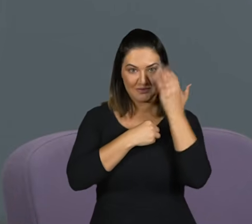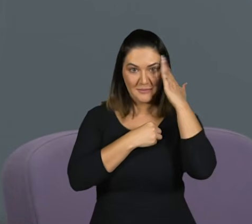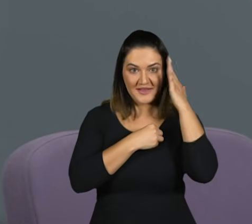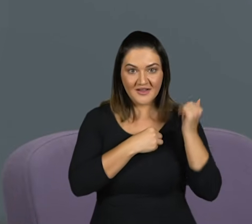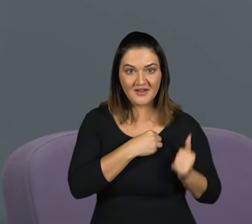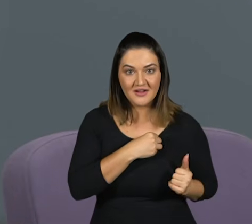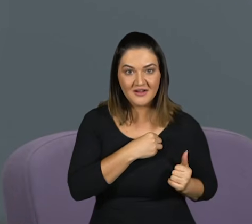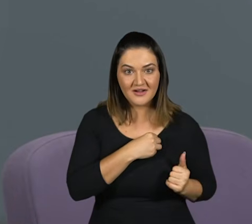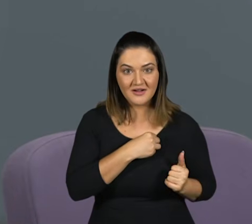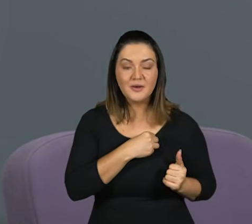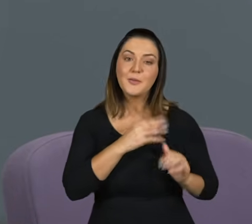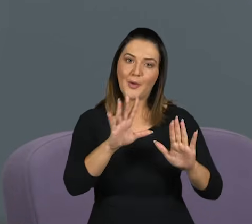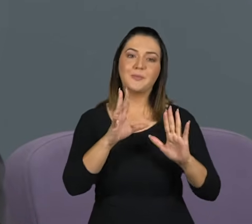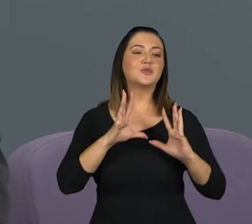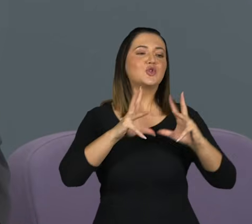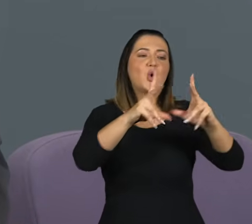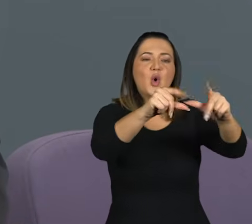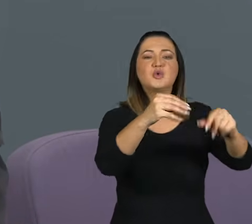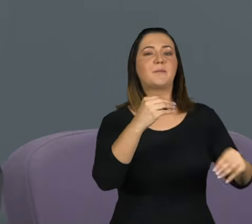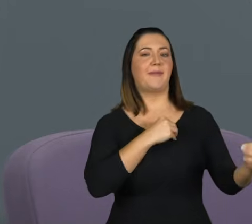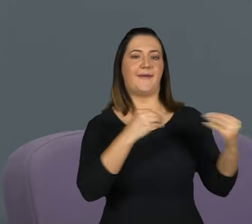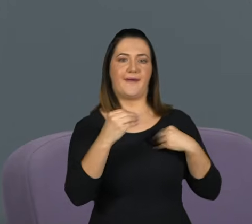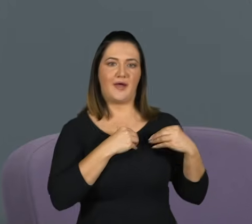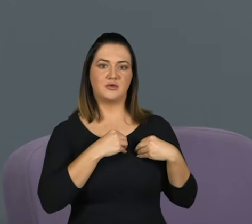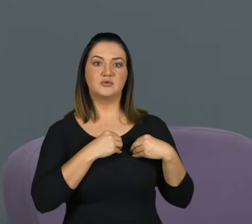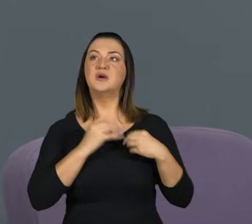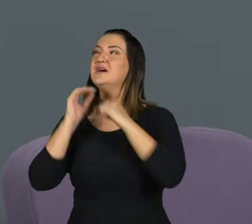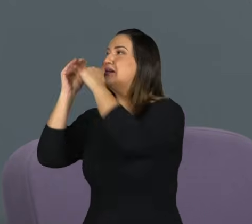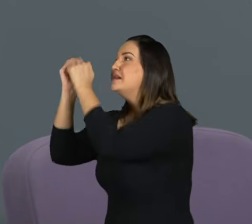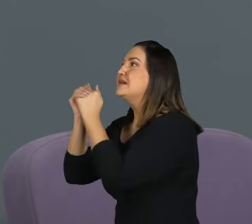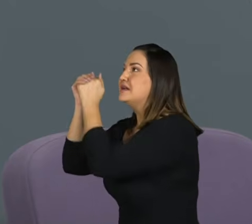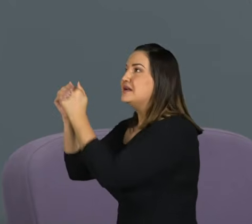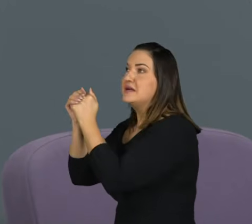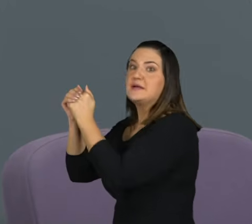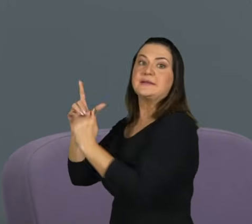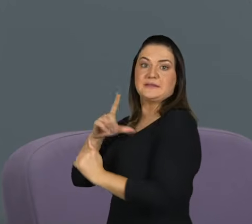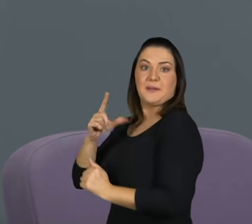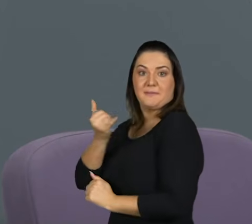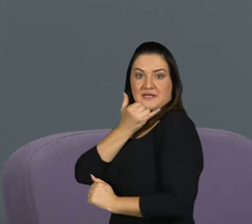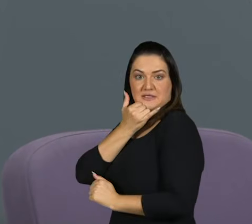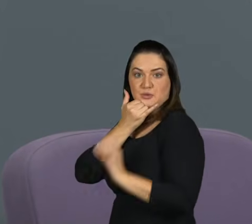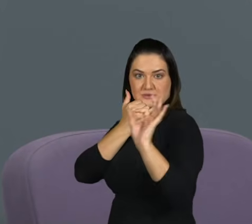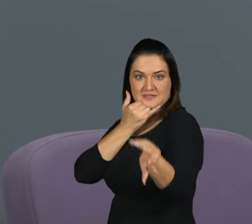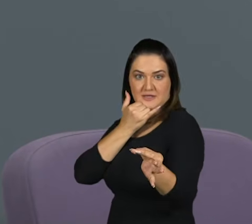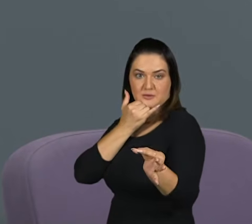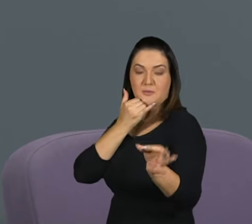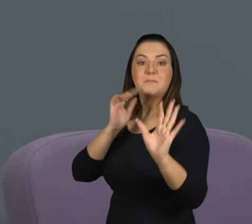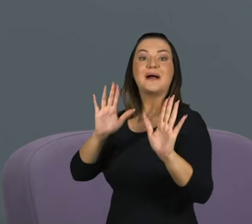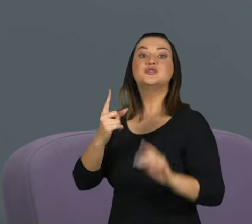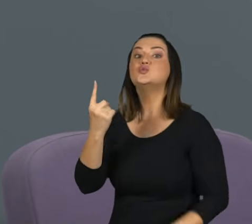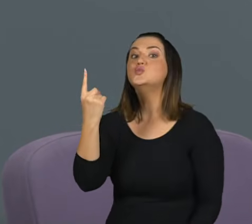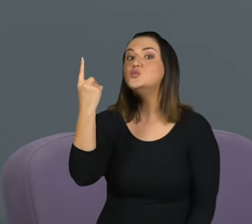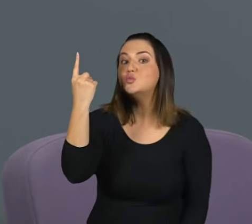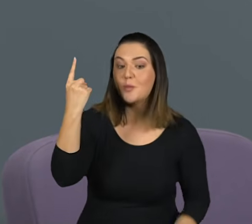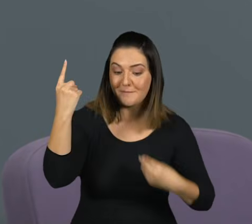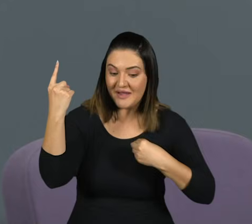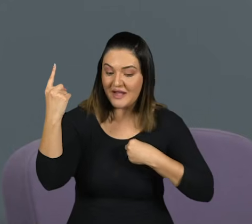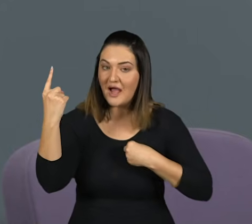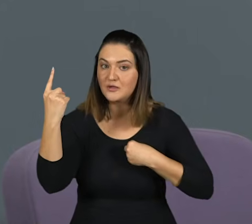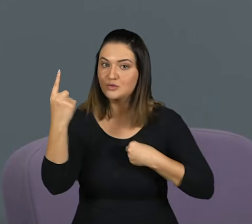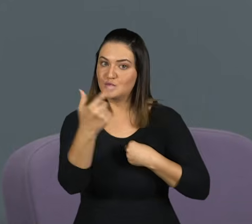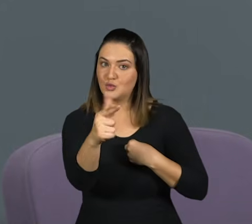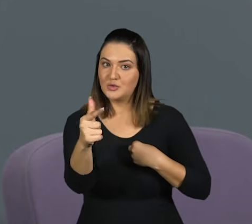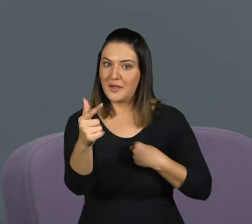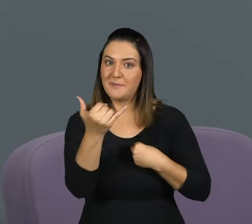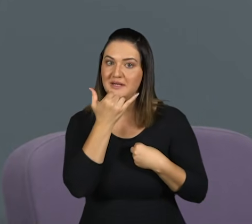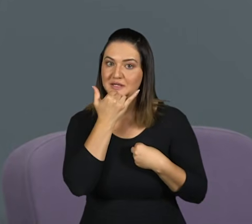passos. Ou seja, todo pecado tem perdão, mas todo pecado poderá não ter perdão. Quando é que um pecado não tem